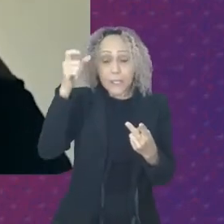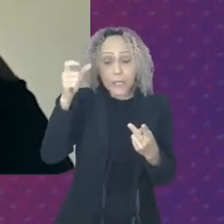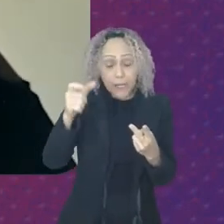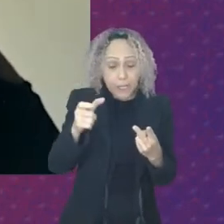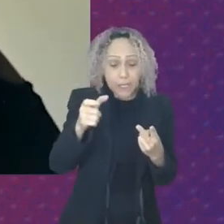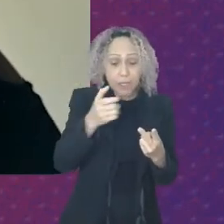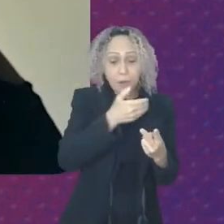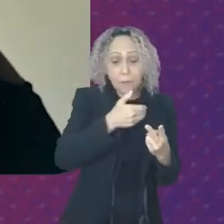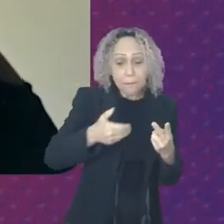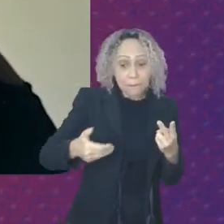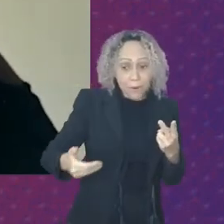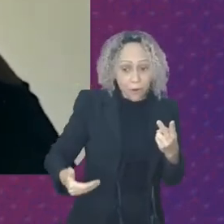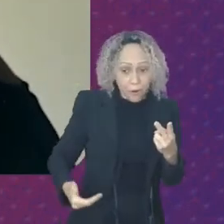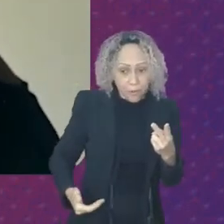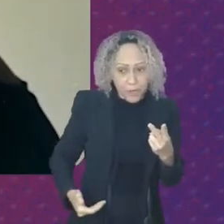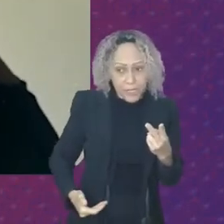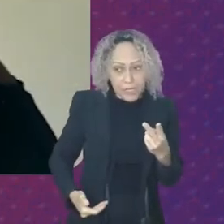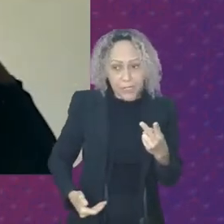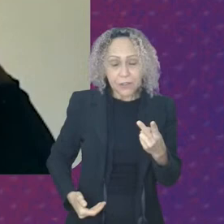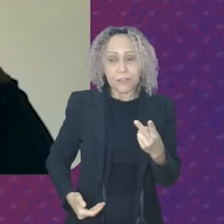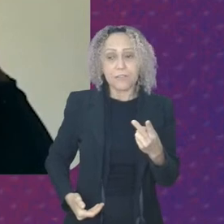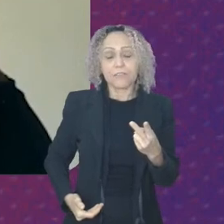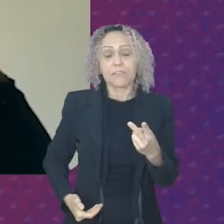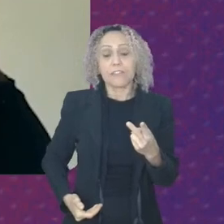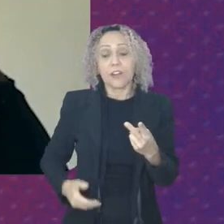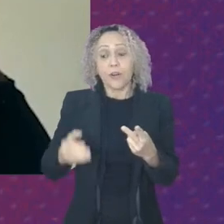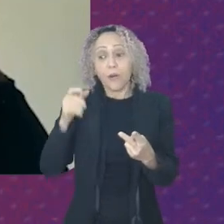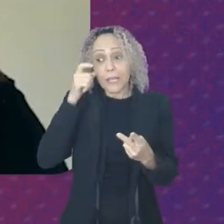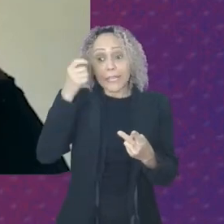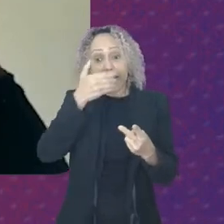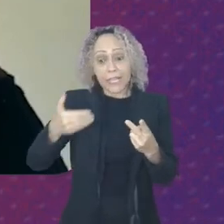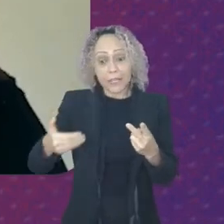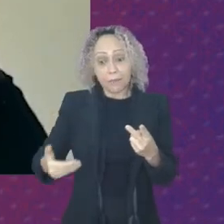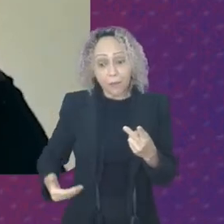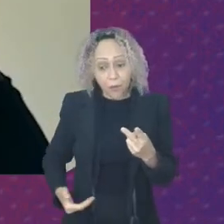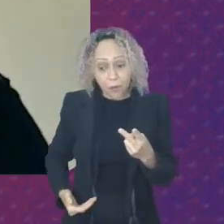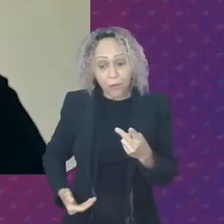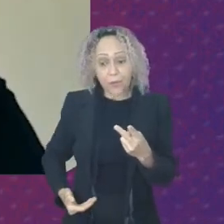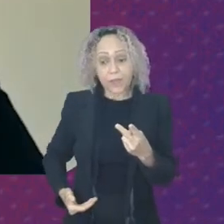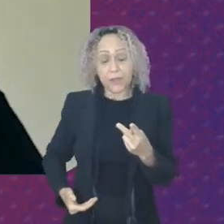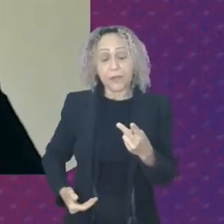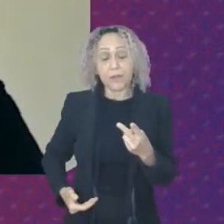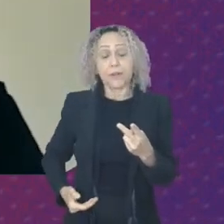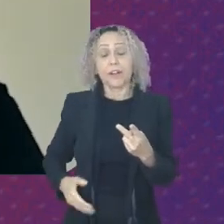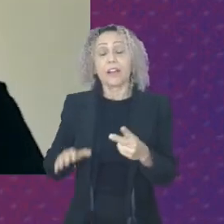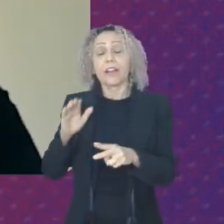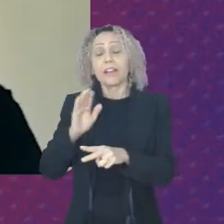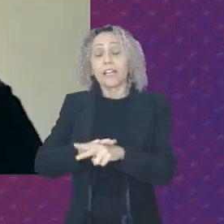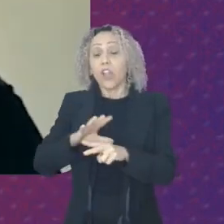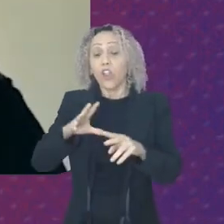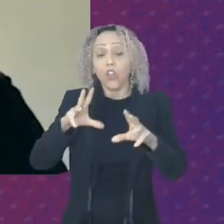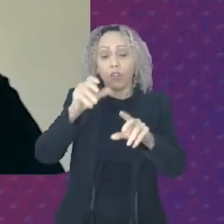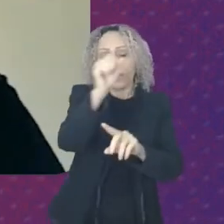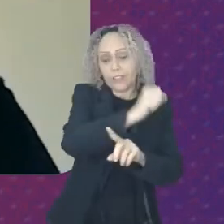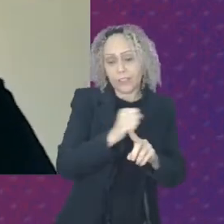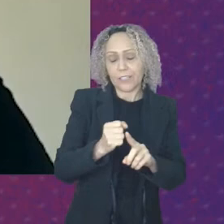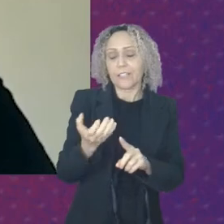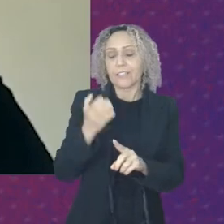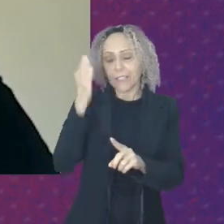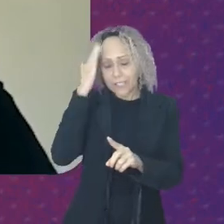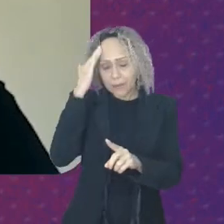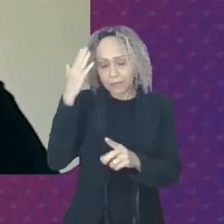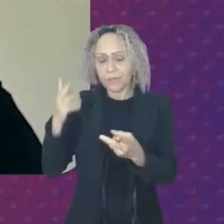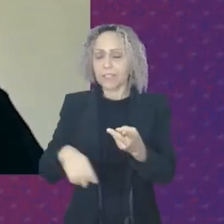é de interesse do público é o que o seu público prioritariamente está interessado. Então, eu sou uma jovem mulher negra